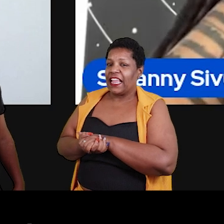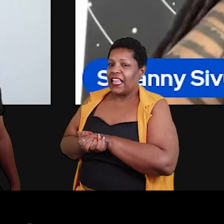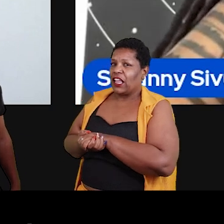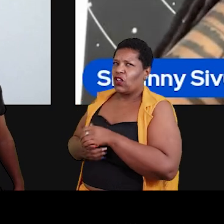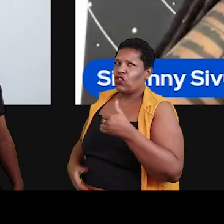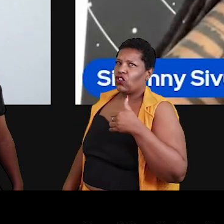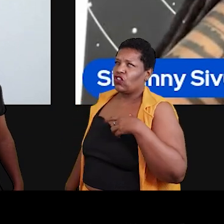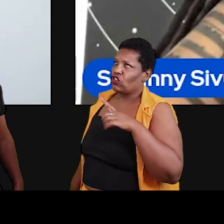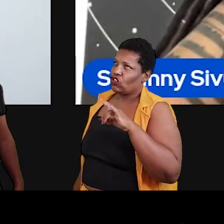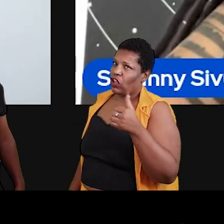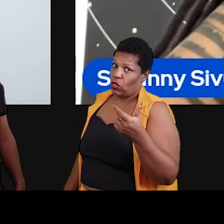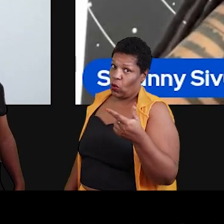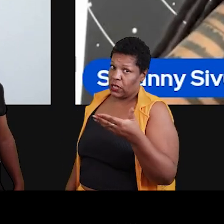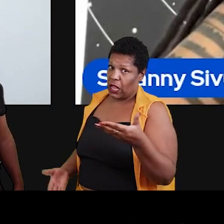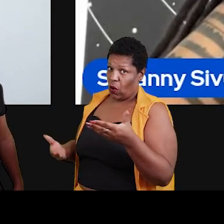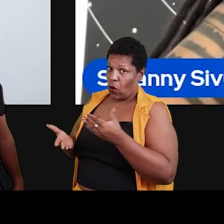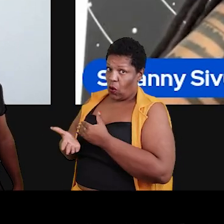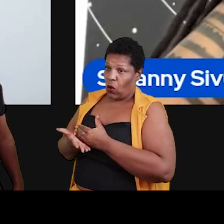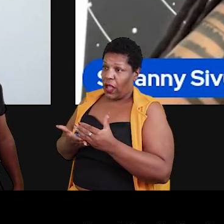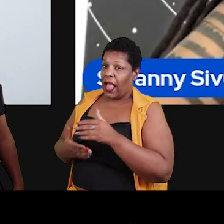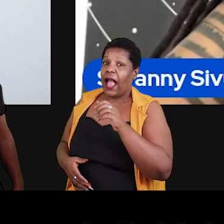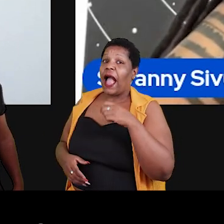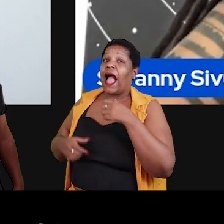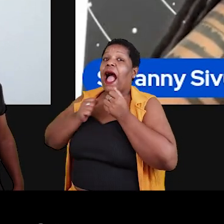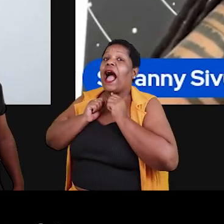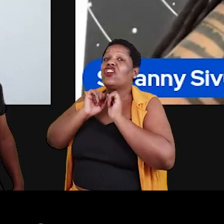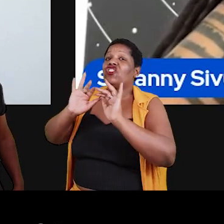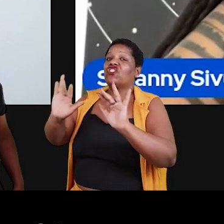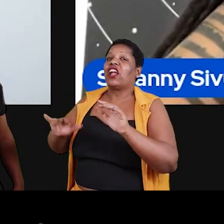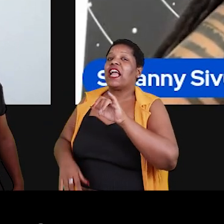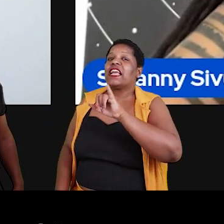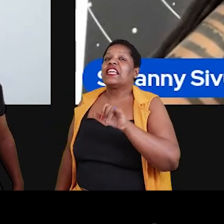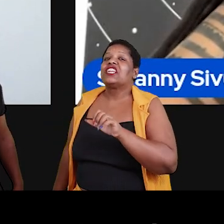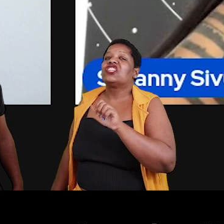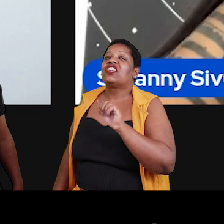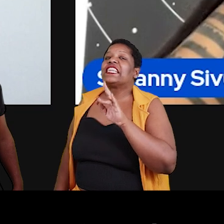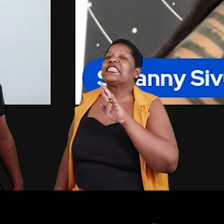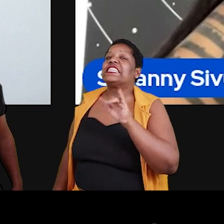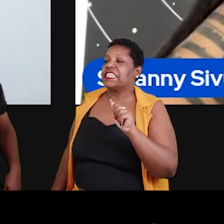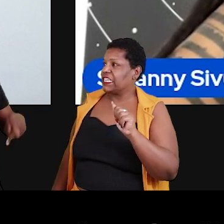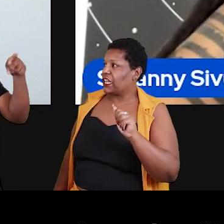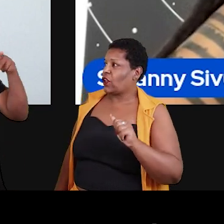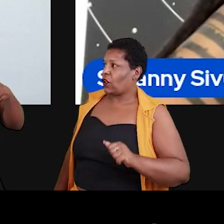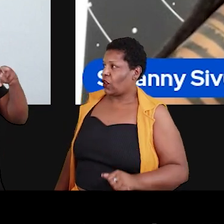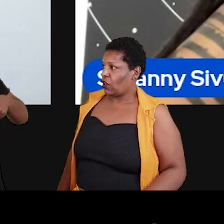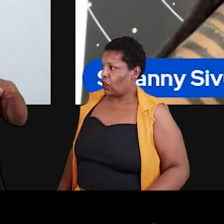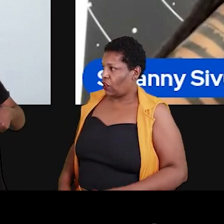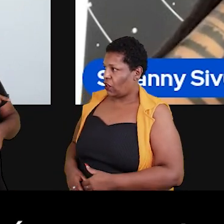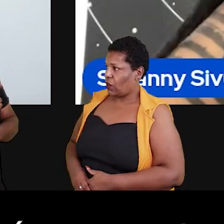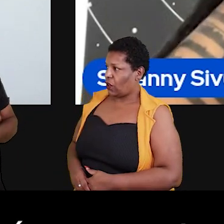dia 12 a gente lança a primeira, que é o Axé de Jacira, sexta-feira agora. É E aí, um Dia das projeto Mães, solo, vem.